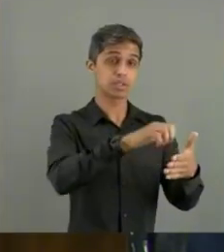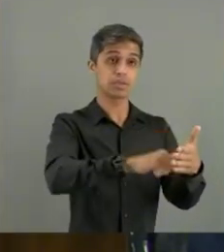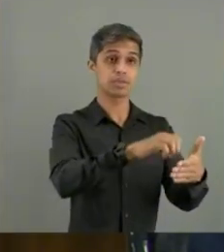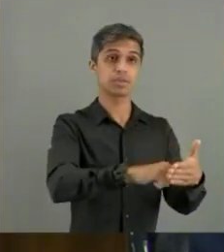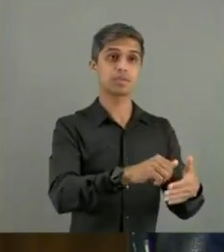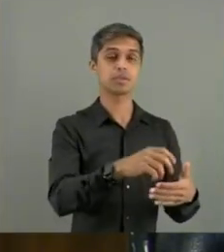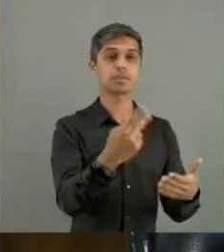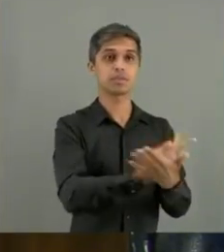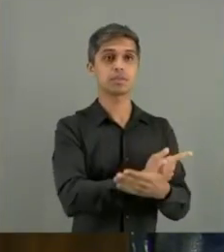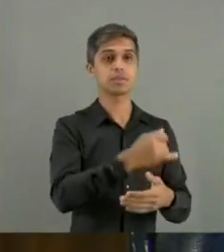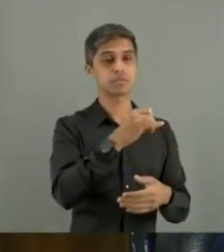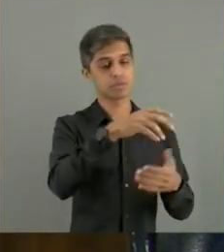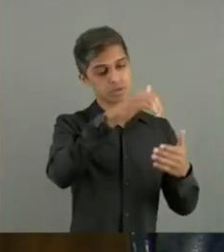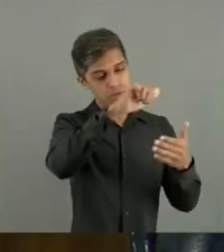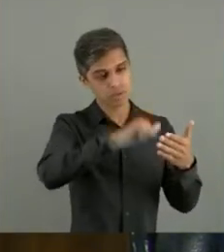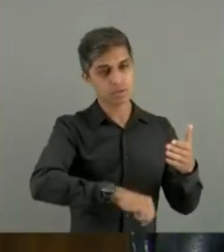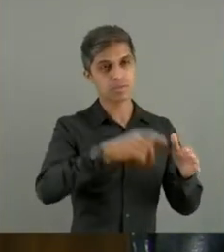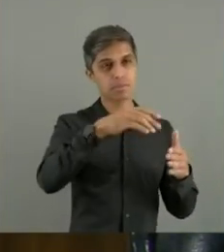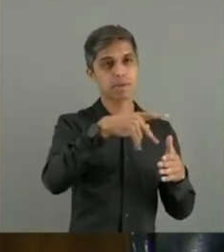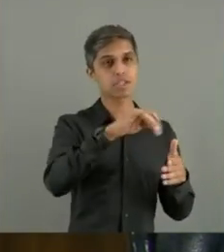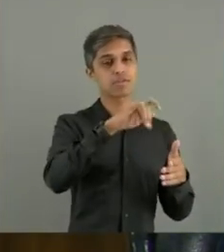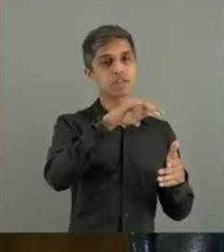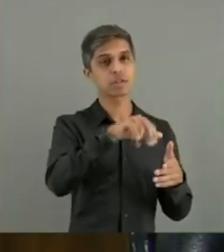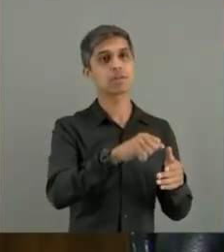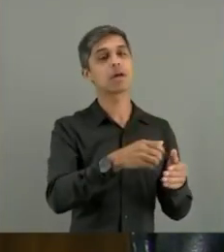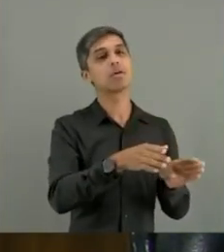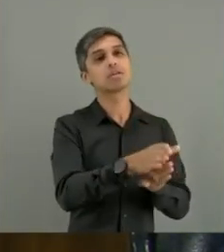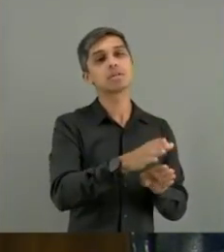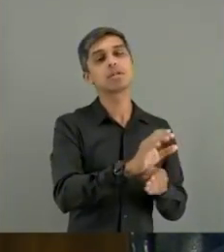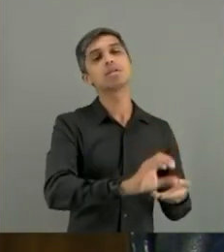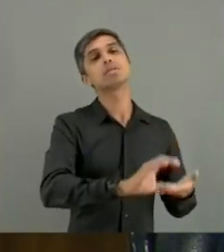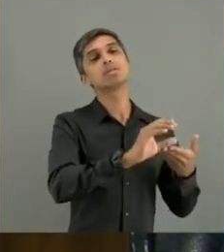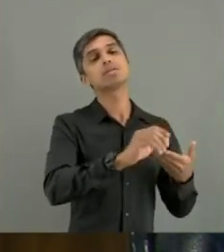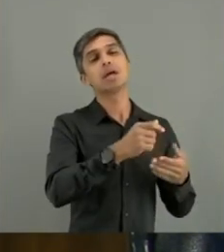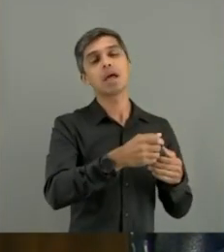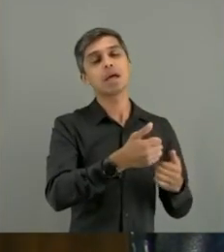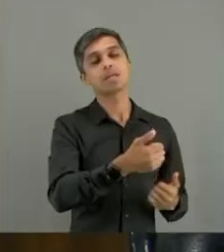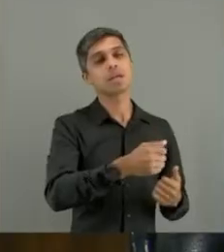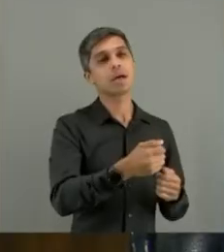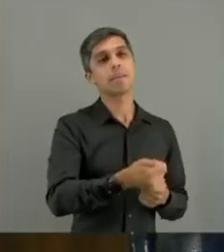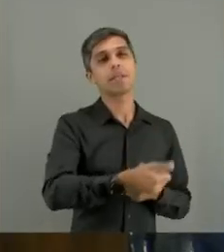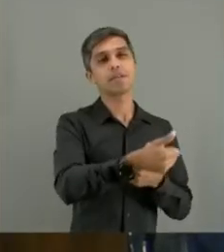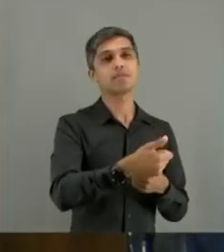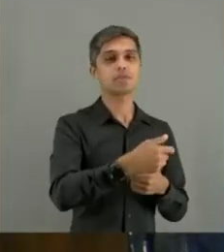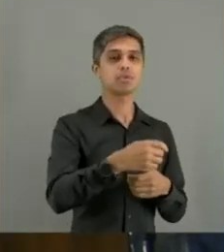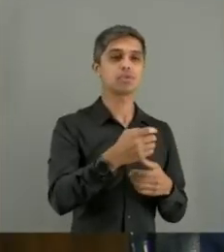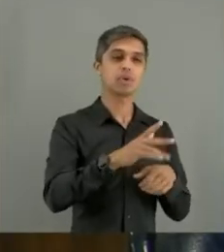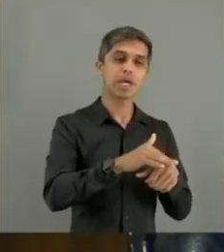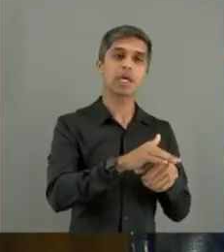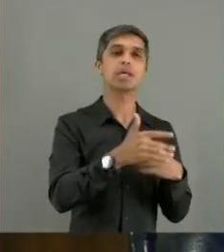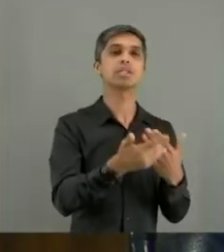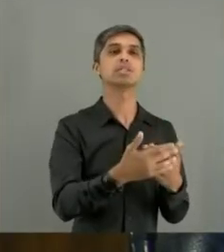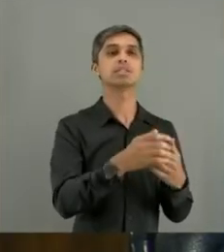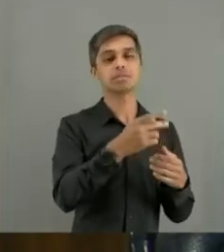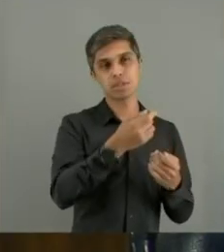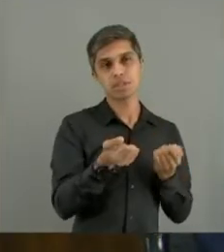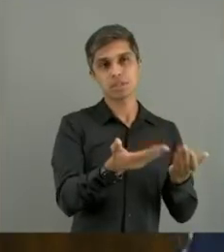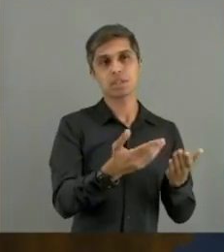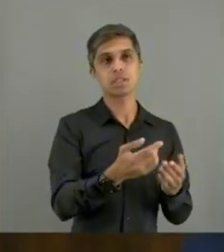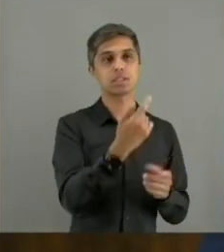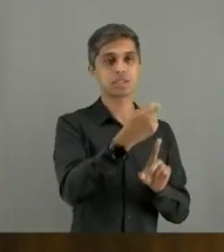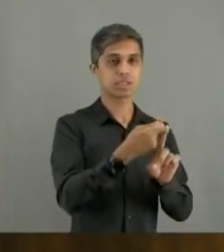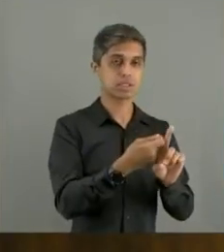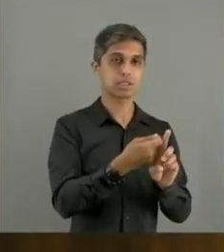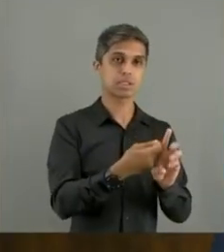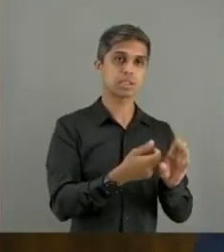na aposentadoria, por exemplo, auxílio doença, maternidade, pessoas que adoeciam e tinham que receber temporariamente, a cada 6 meses